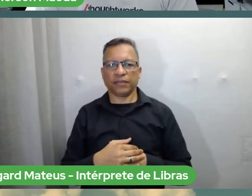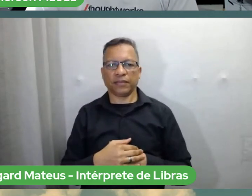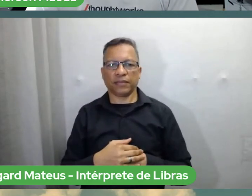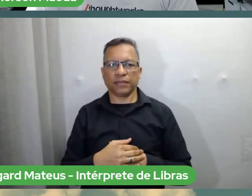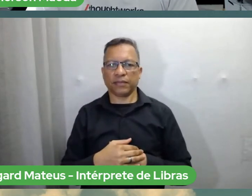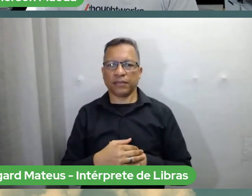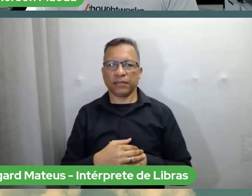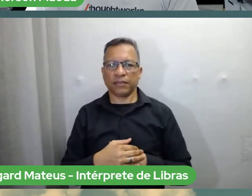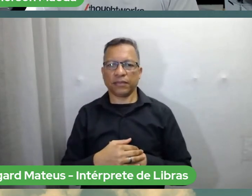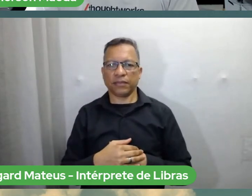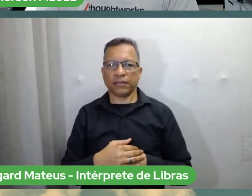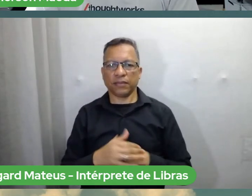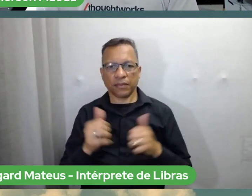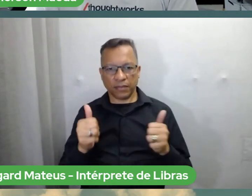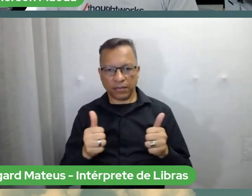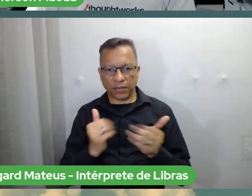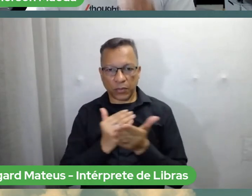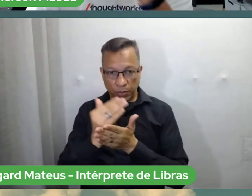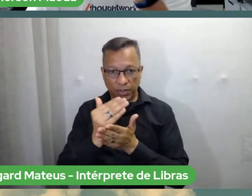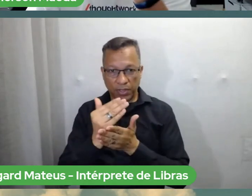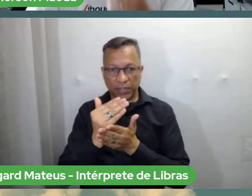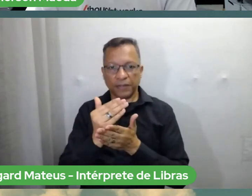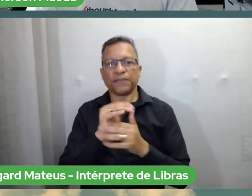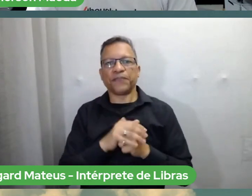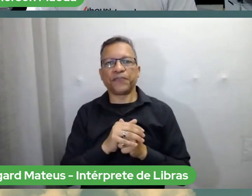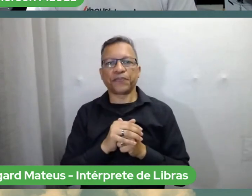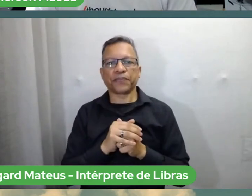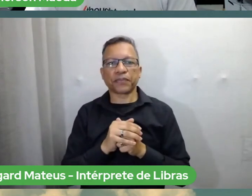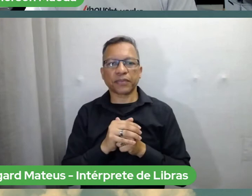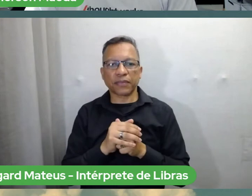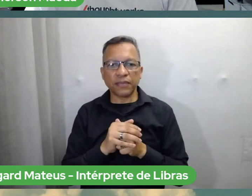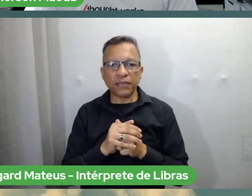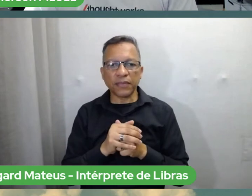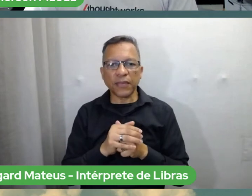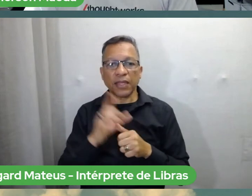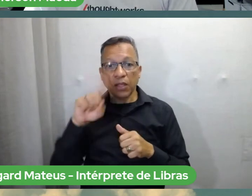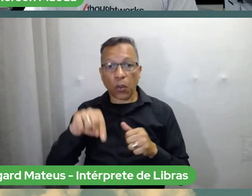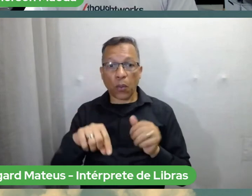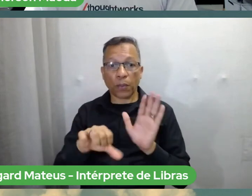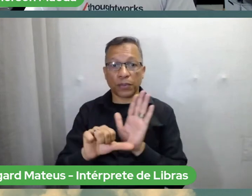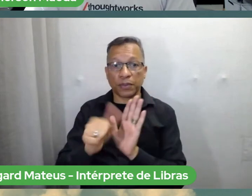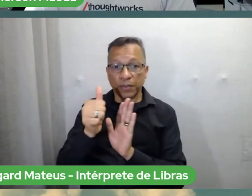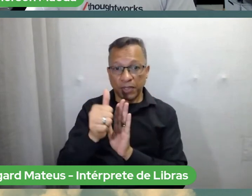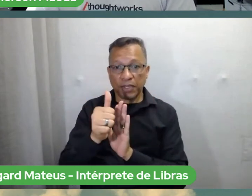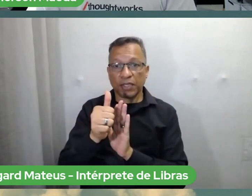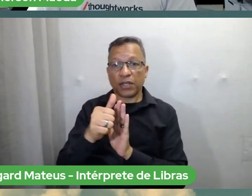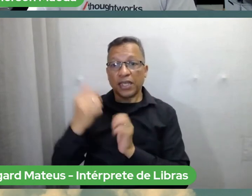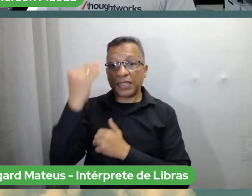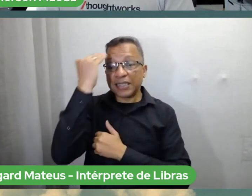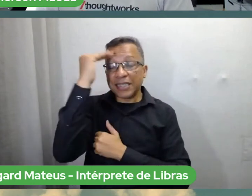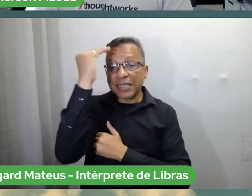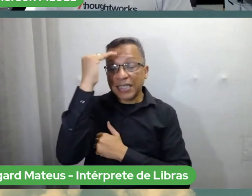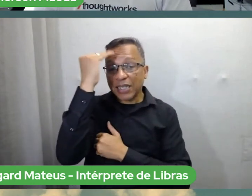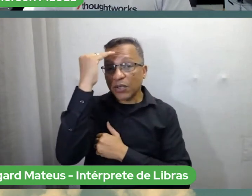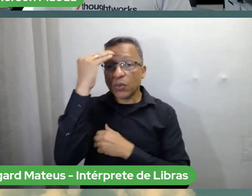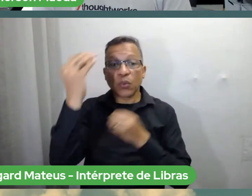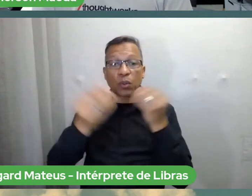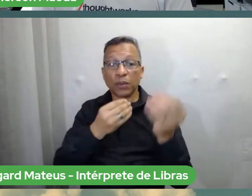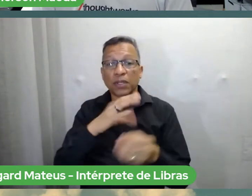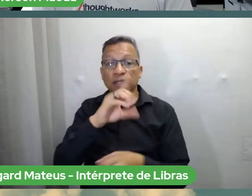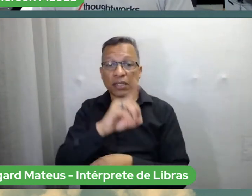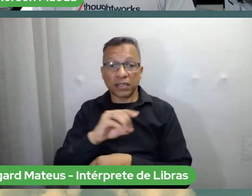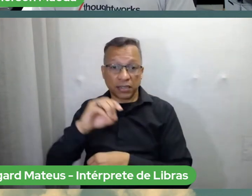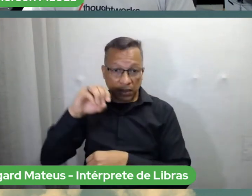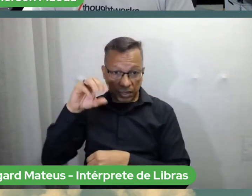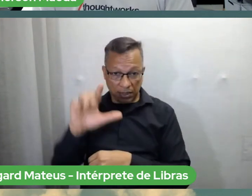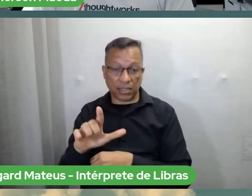Tá, eu posso tentar começar a responder e Magna complementa. Eu acho que o primeiro passo é entender, assim, a gente está falando de Data Lake, é feito como uma plataforma, né? Então é